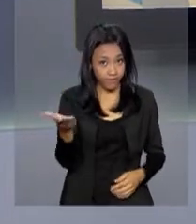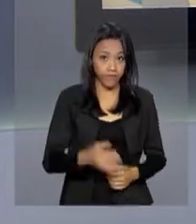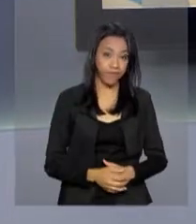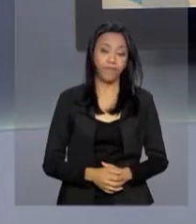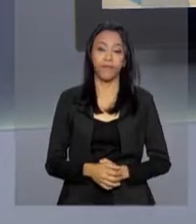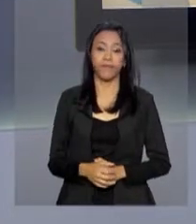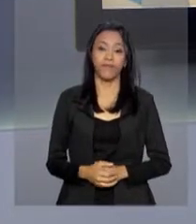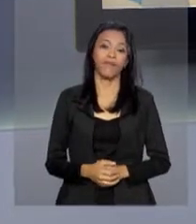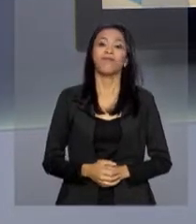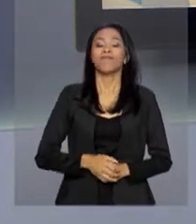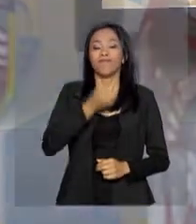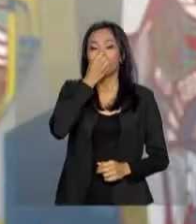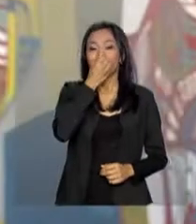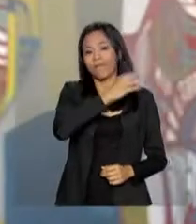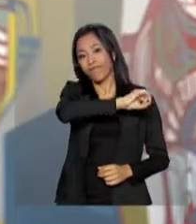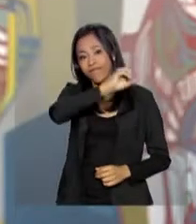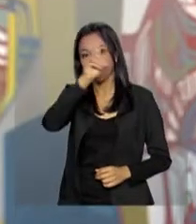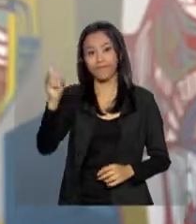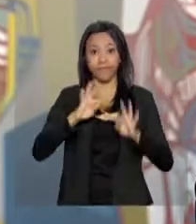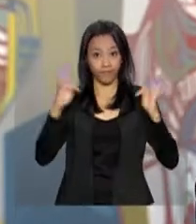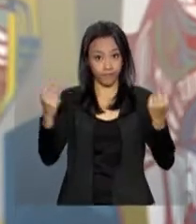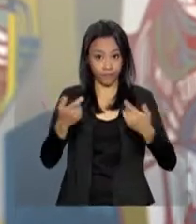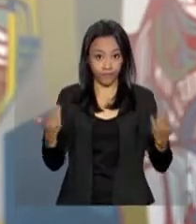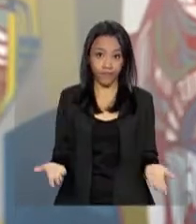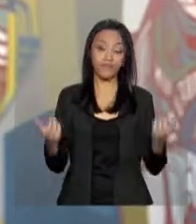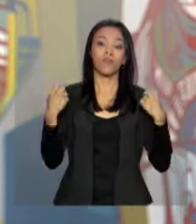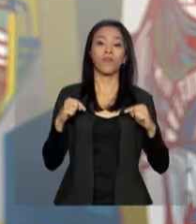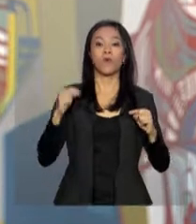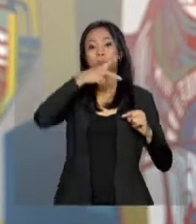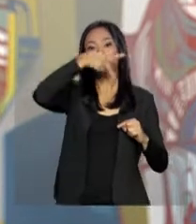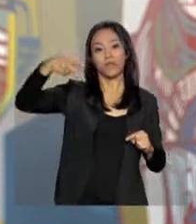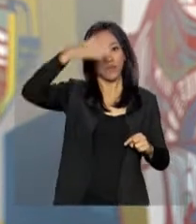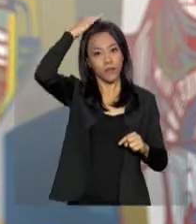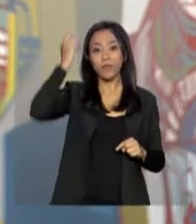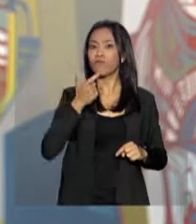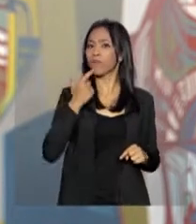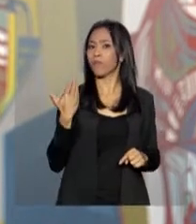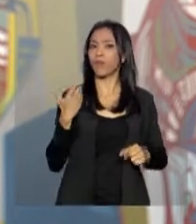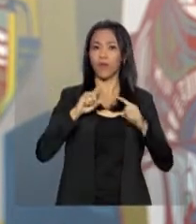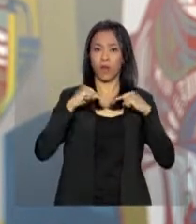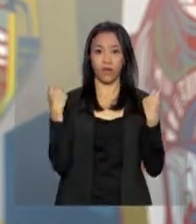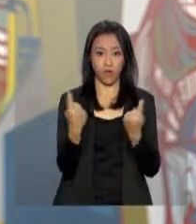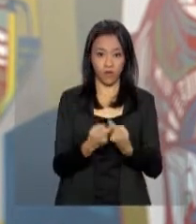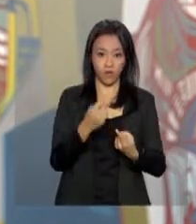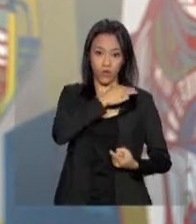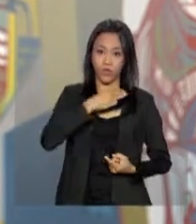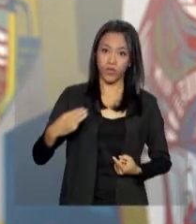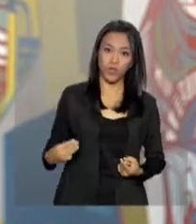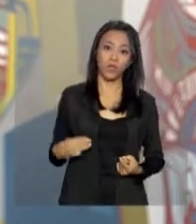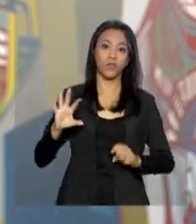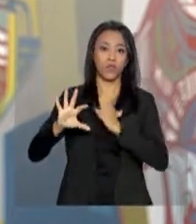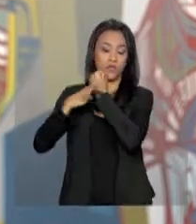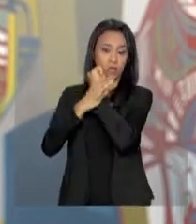o canal bom dia a todos pois a carol o presidente michel temer se reuniu agora há pouco com os ministros de segurança